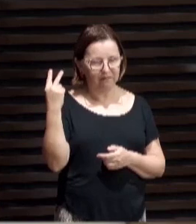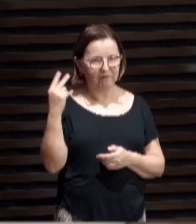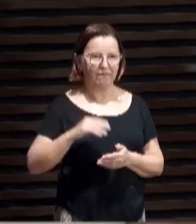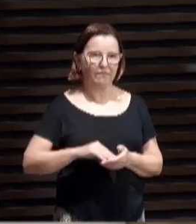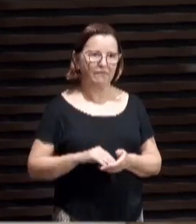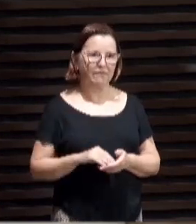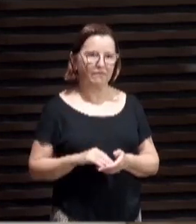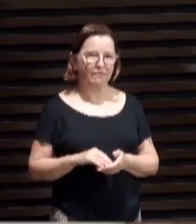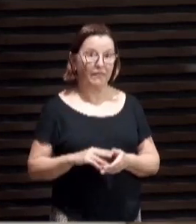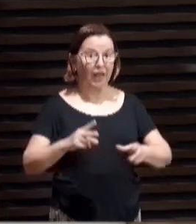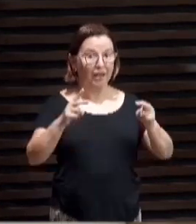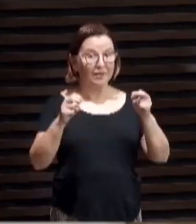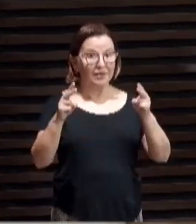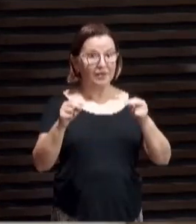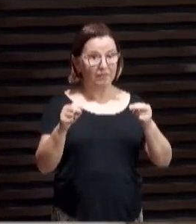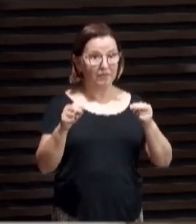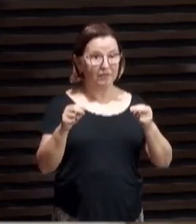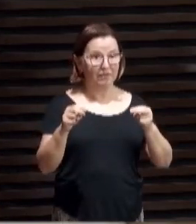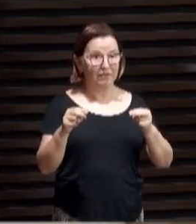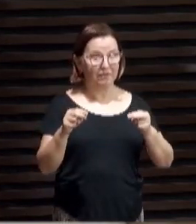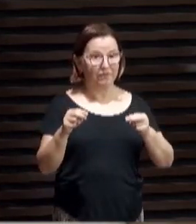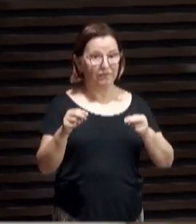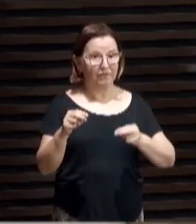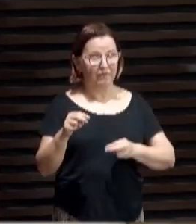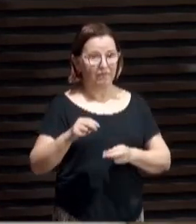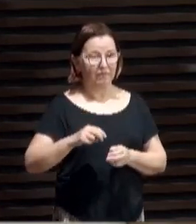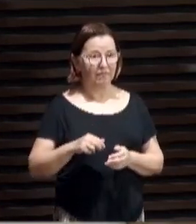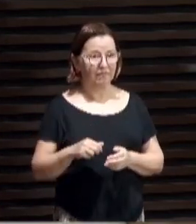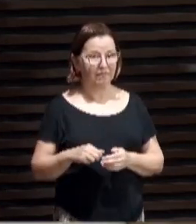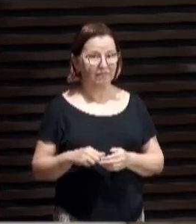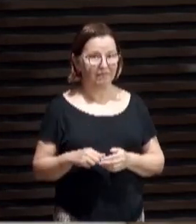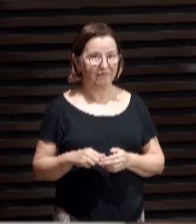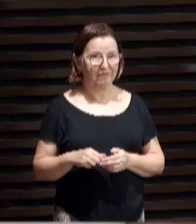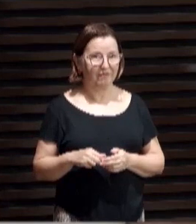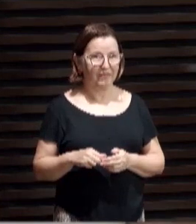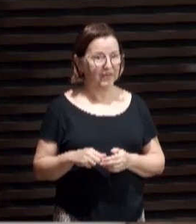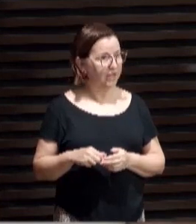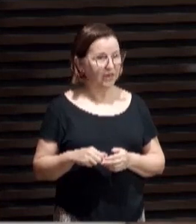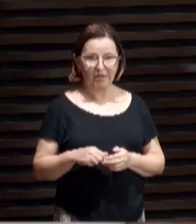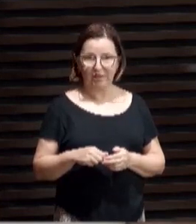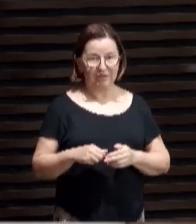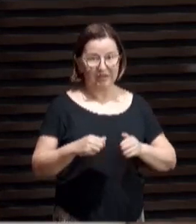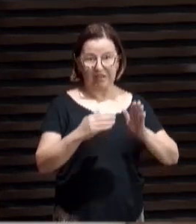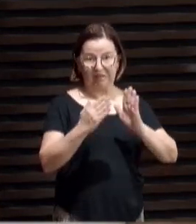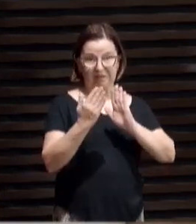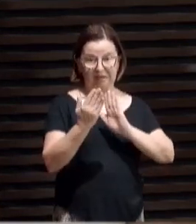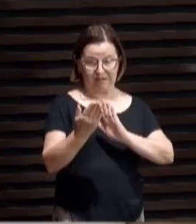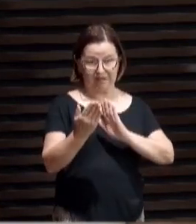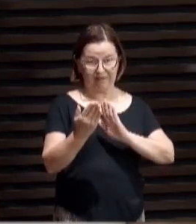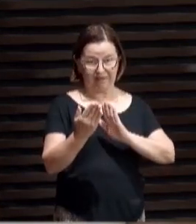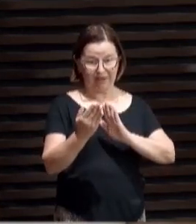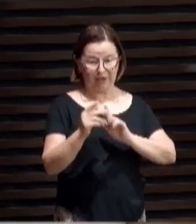E ela percebeu que ela não estava diante daqueles que se aproveitavam da sua beleza e do seu